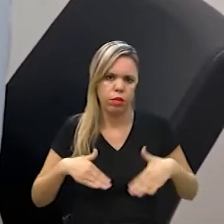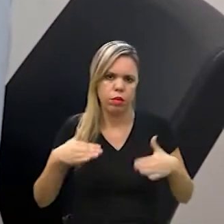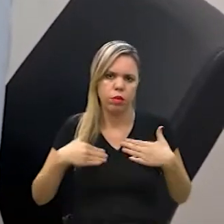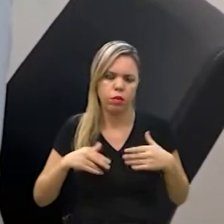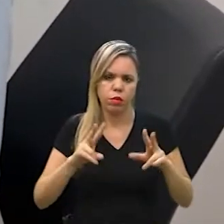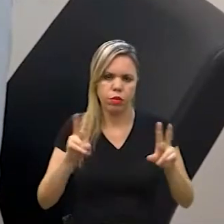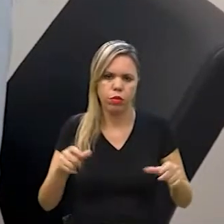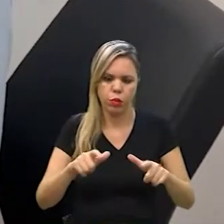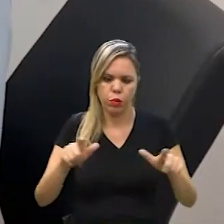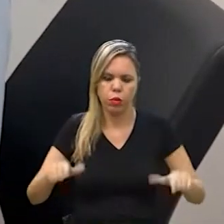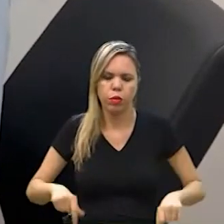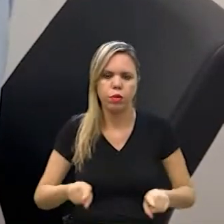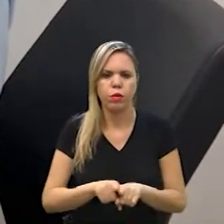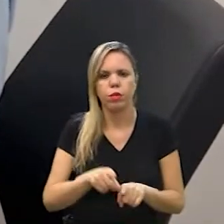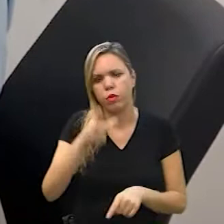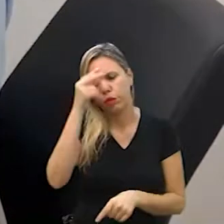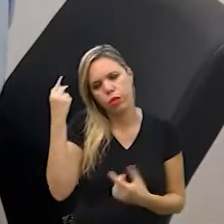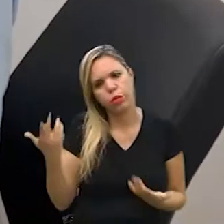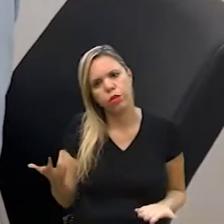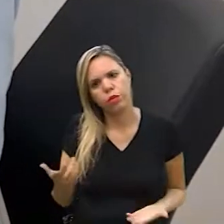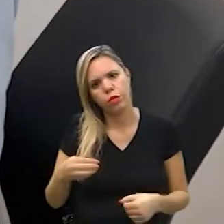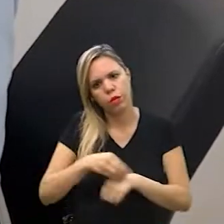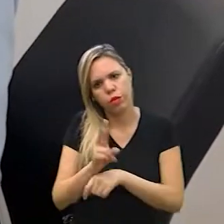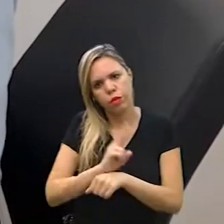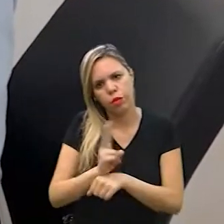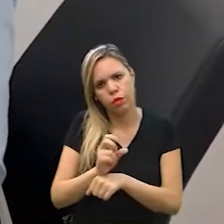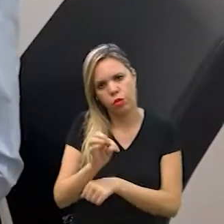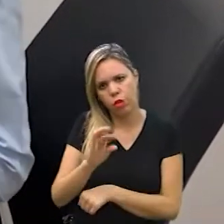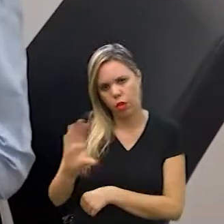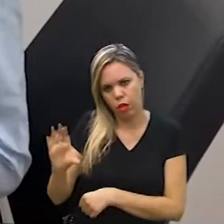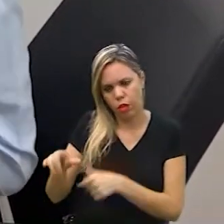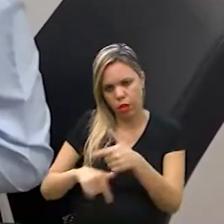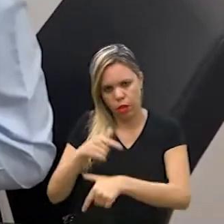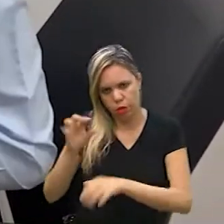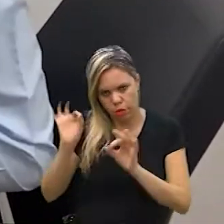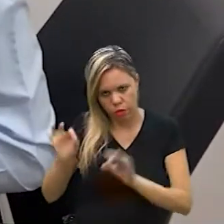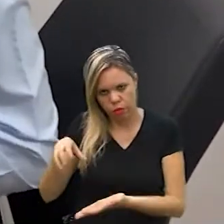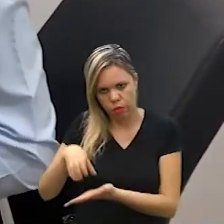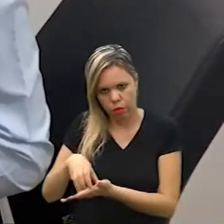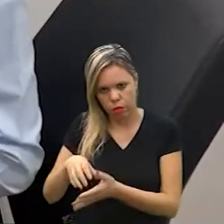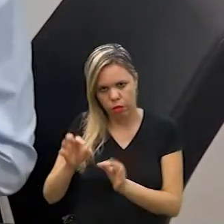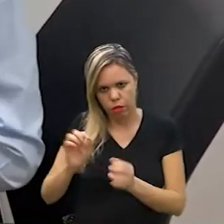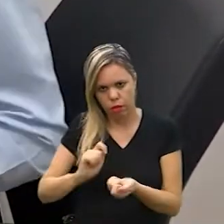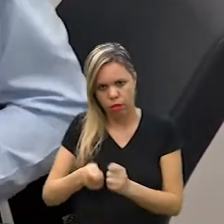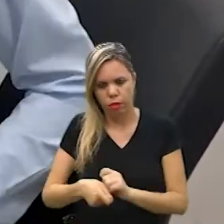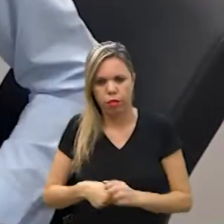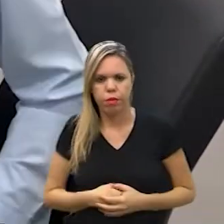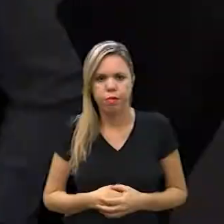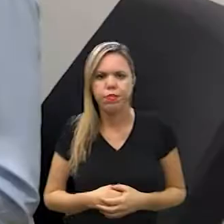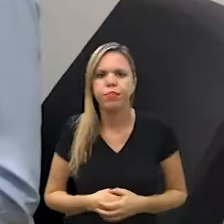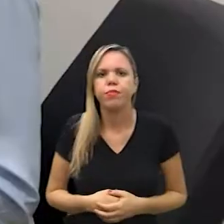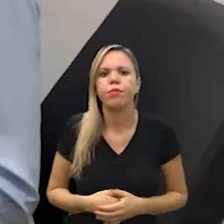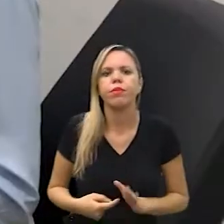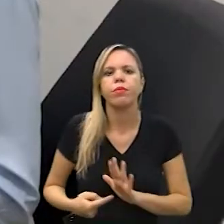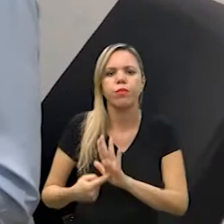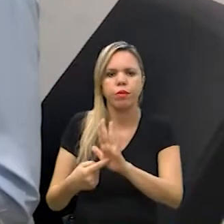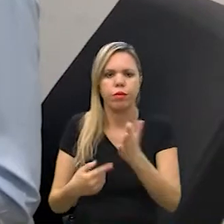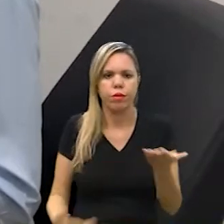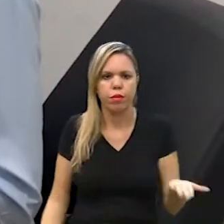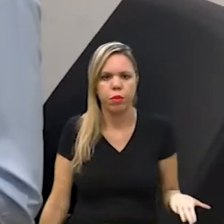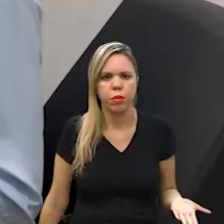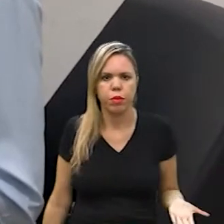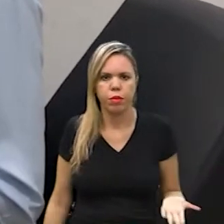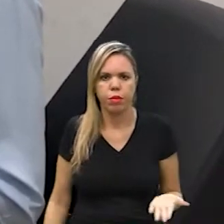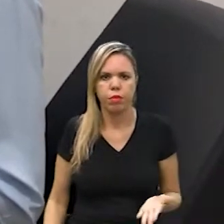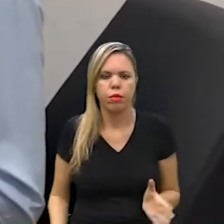tranquilize a questão do solo público e também dê segurança para a CETEC, para que a CETEC também trabalhe de forma adequada. Isso